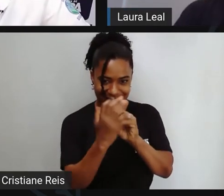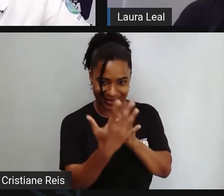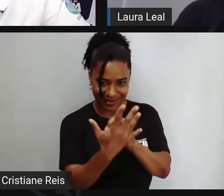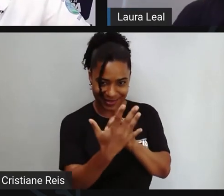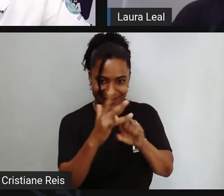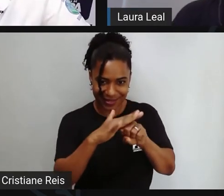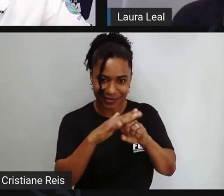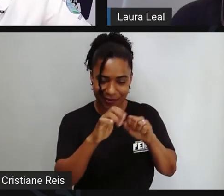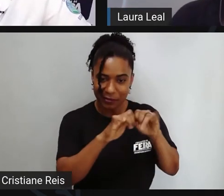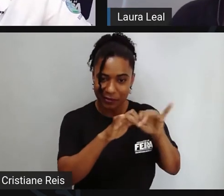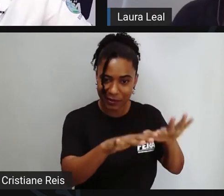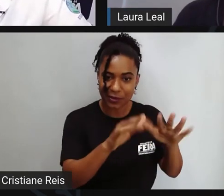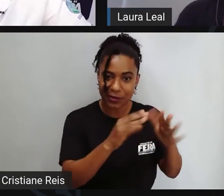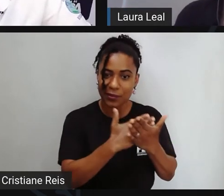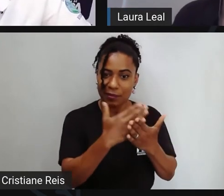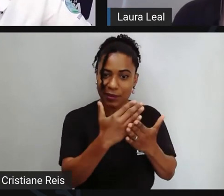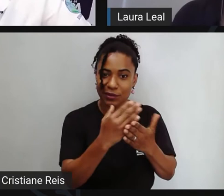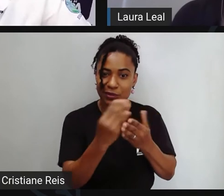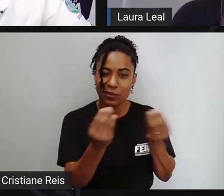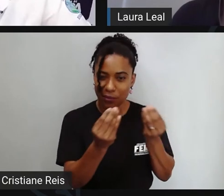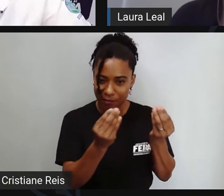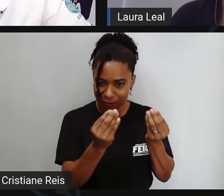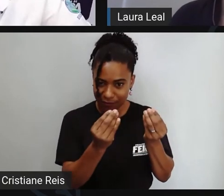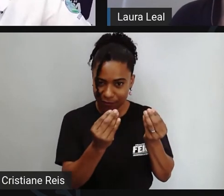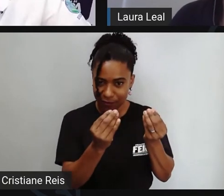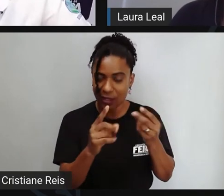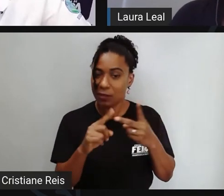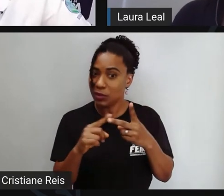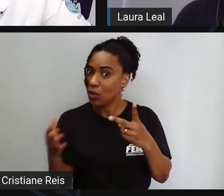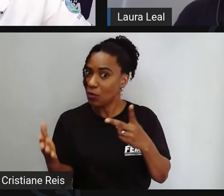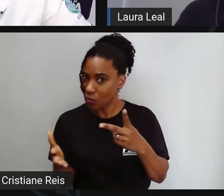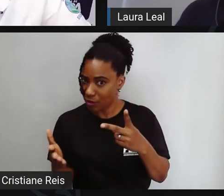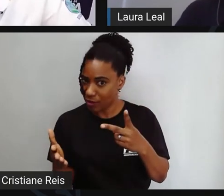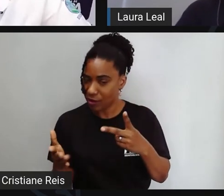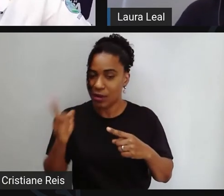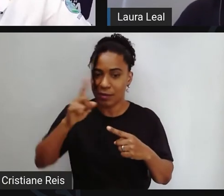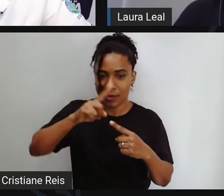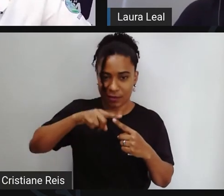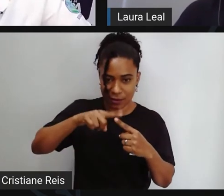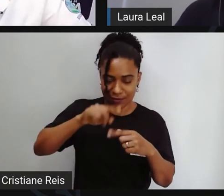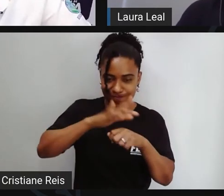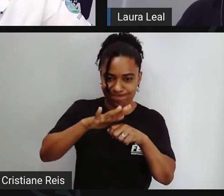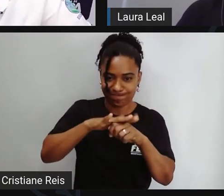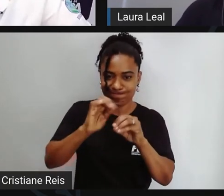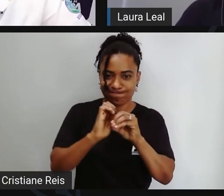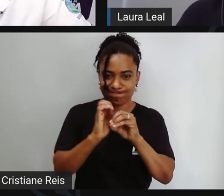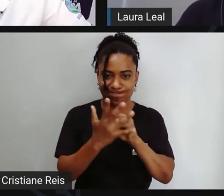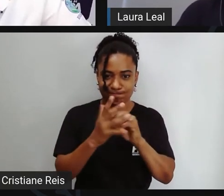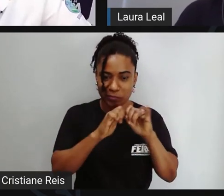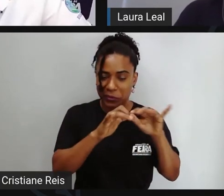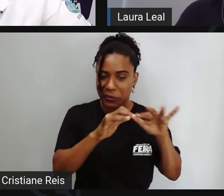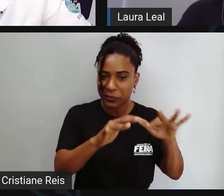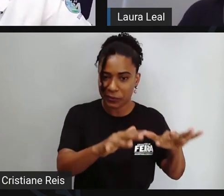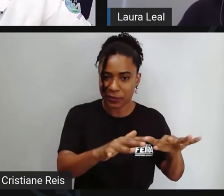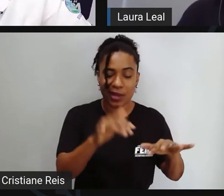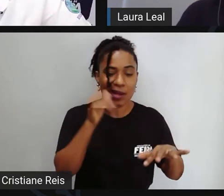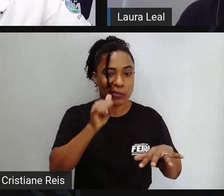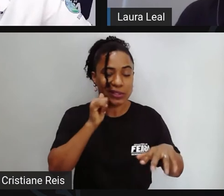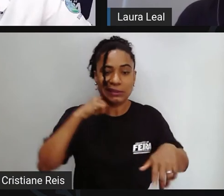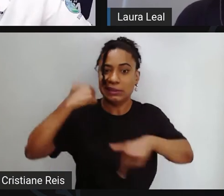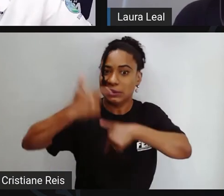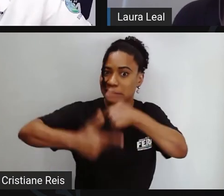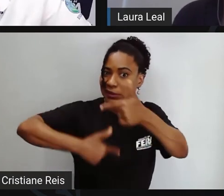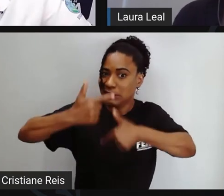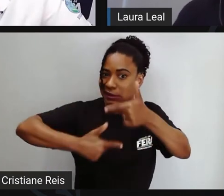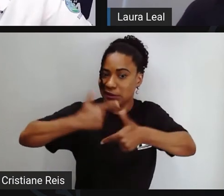começo da pandemia, ficou muito claro que o papel feminino ele precisa ser revisto, porque a gente começou a ter jornadas triplas, quádruplas de